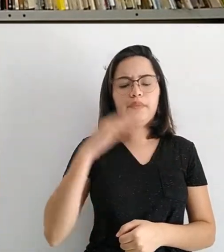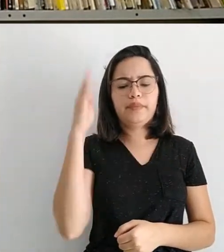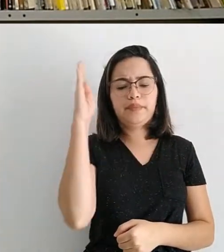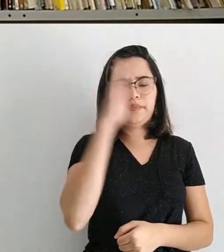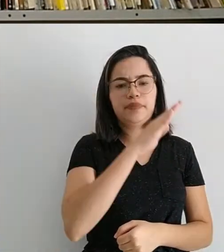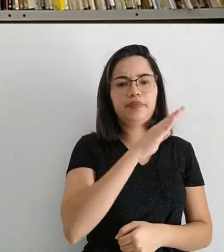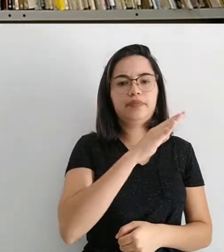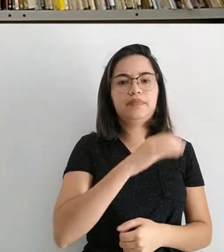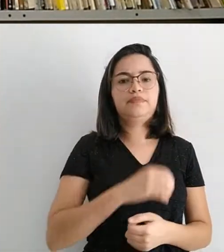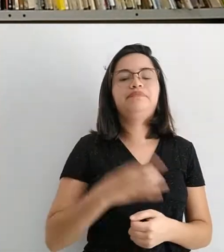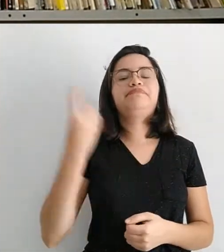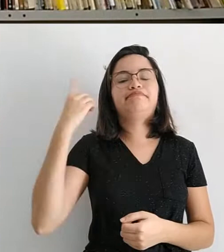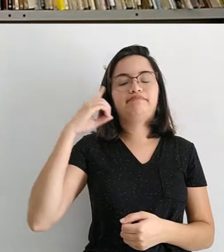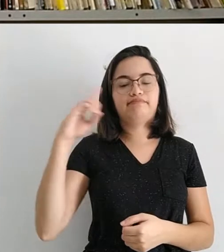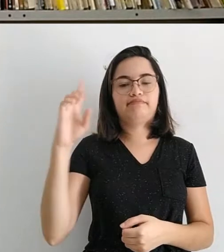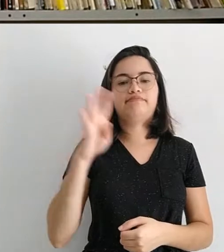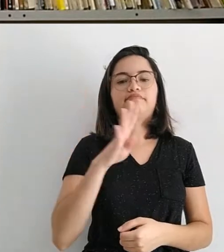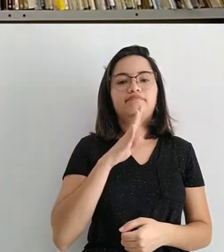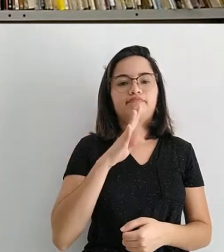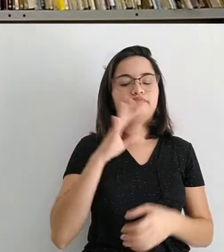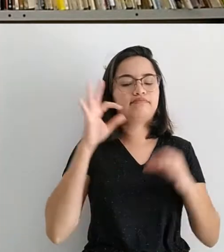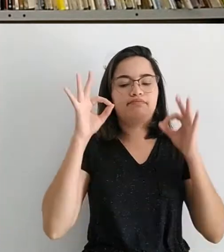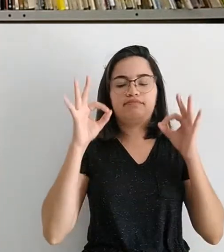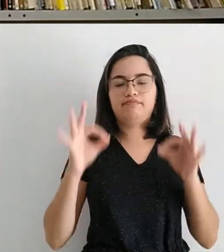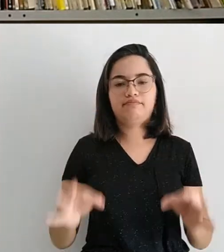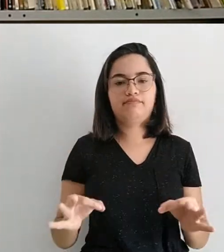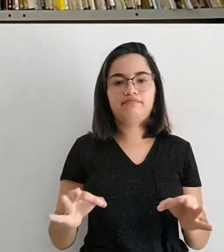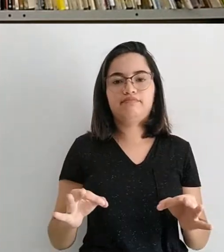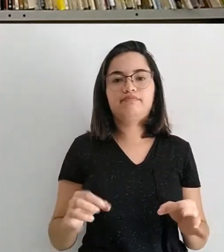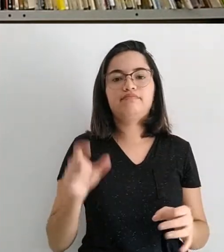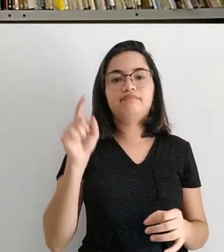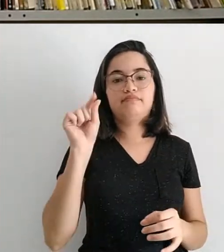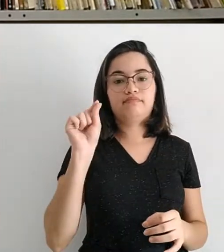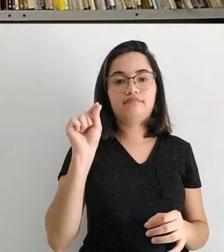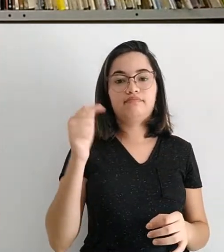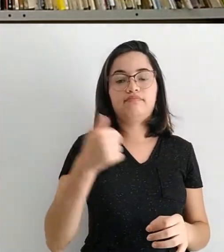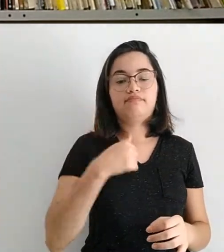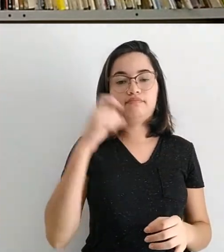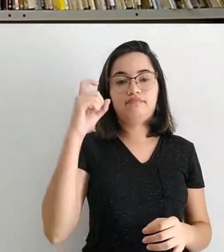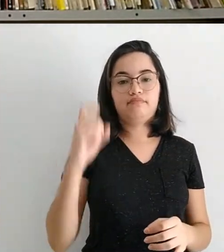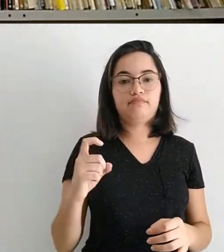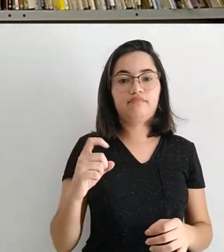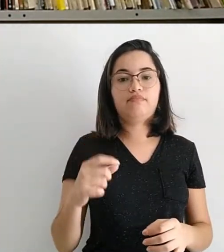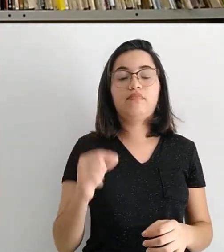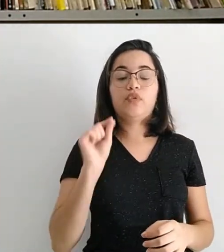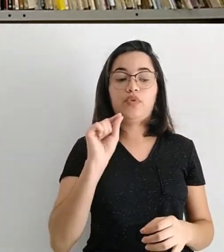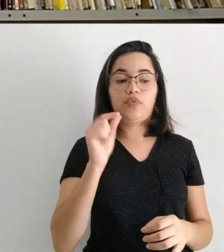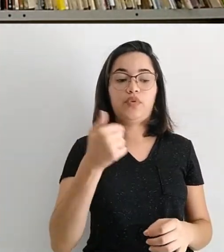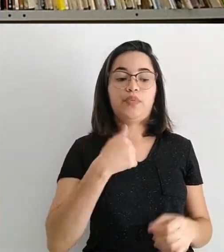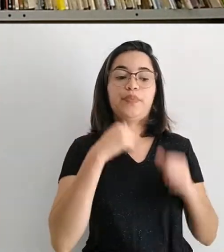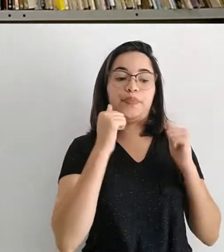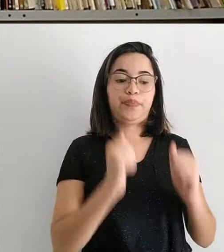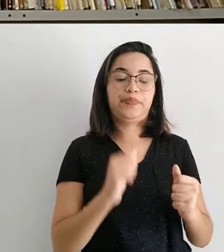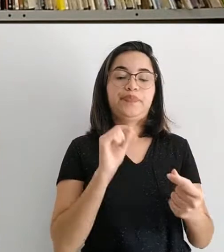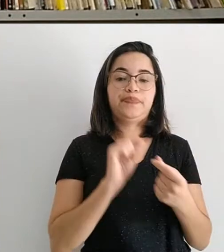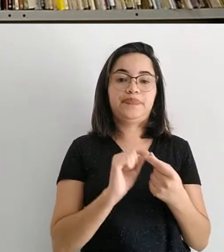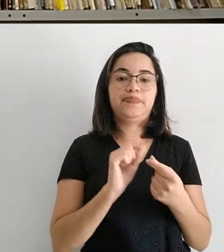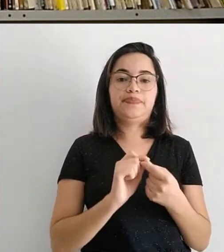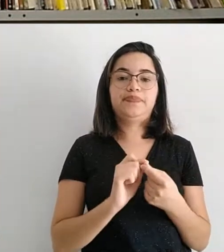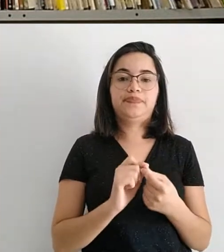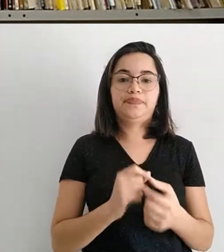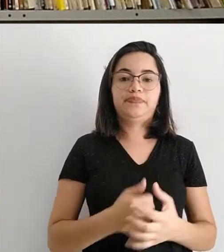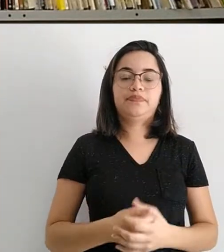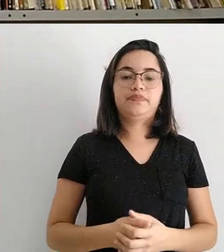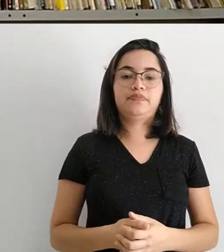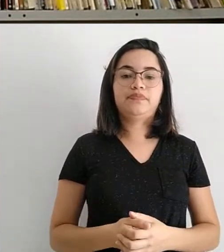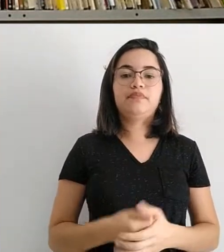minha maldade. Deus conhece perfeitamente quem eu sou e do que eu sou capaz de fazer e do que eu